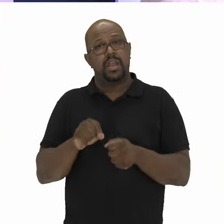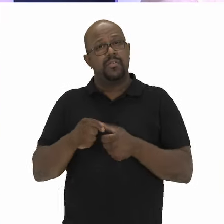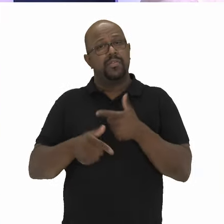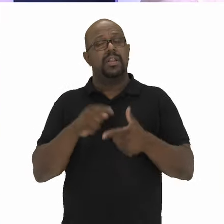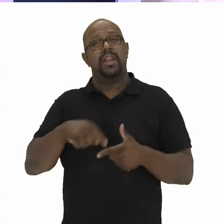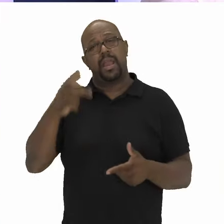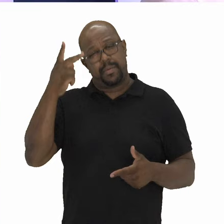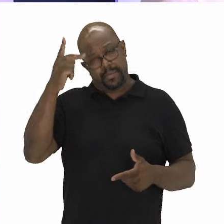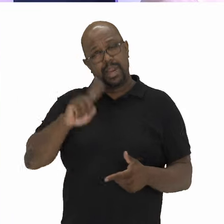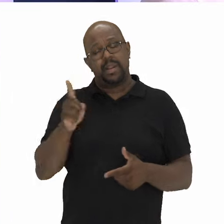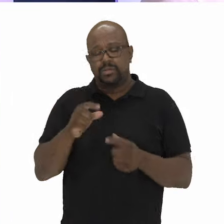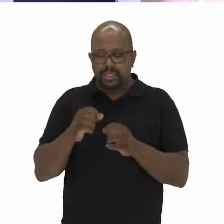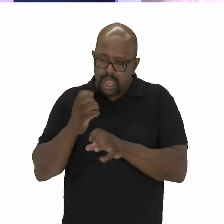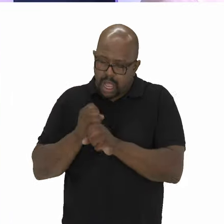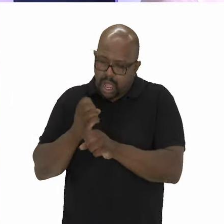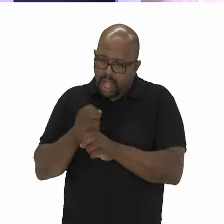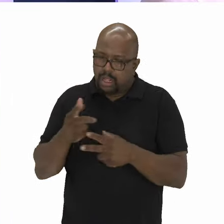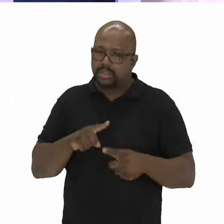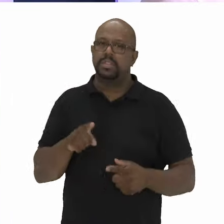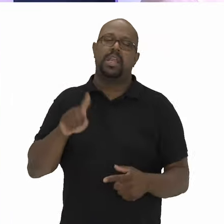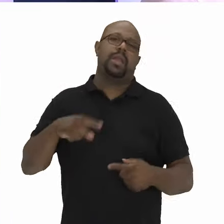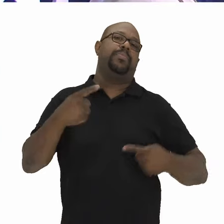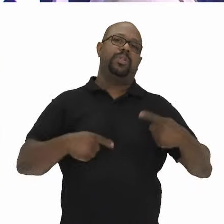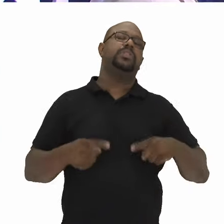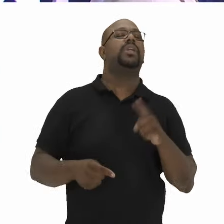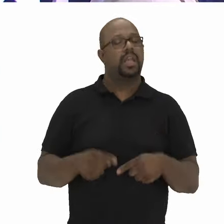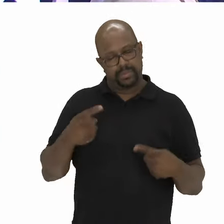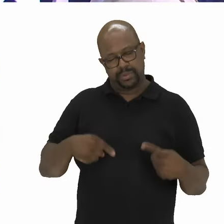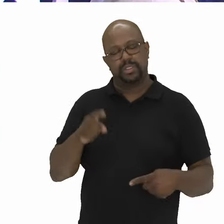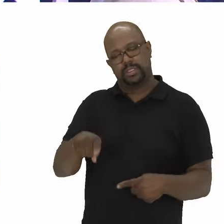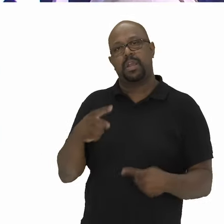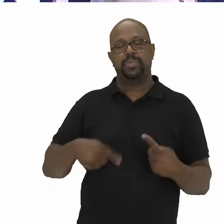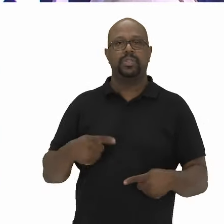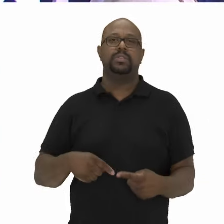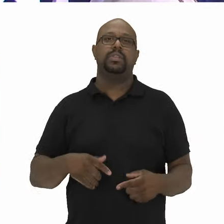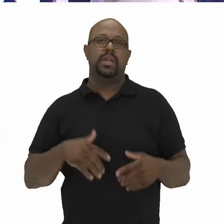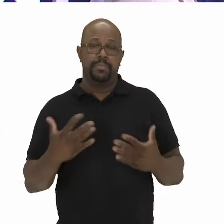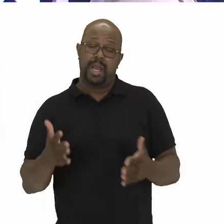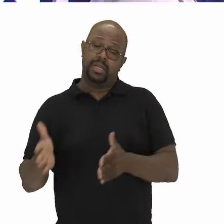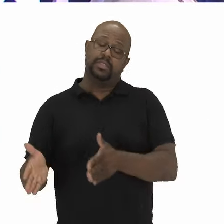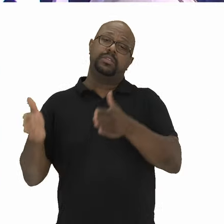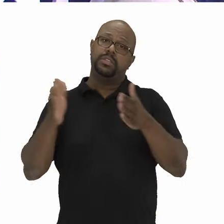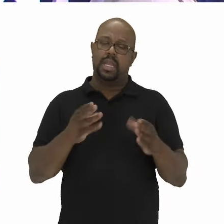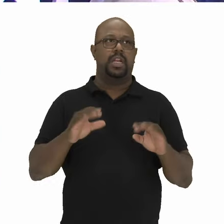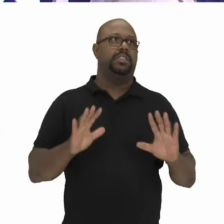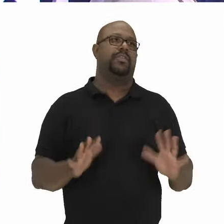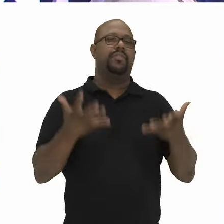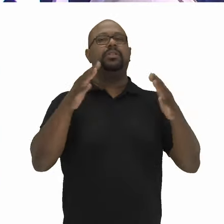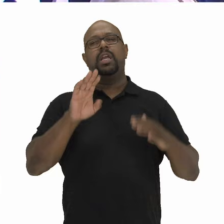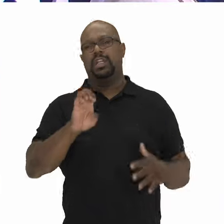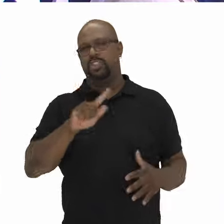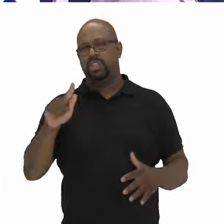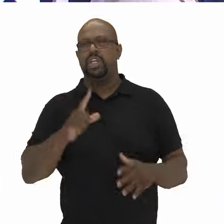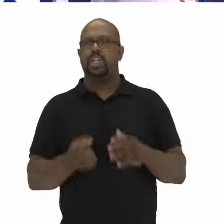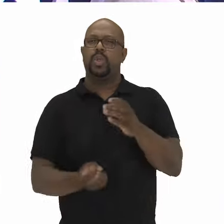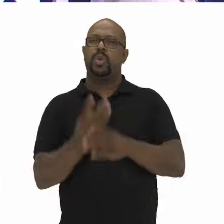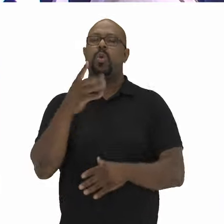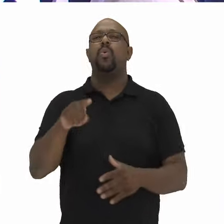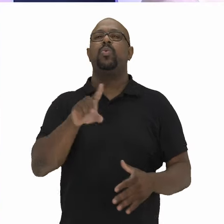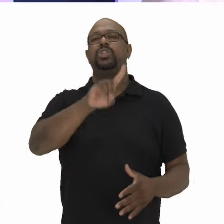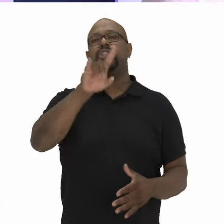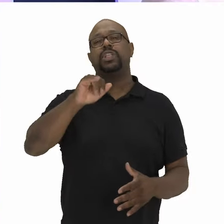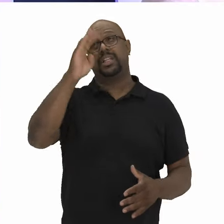é feita é para não ser contada agora tem grande é política agora isso é política agora tem grandes eventos por exemplo a escola de